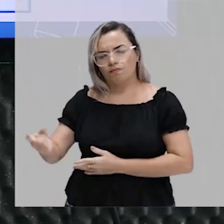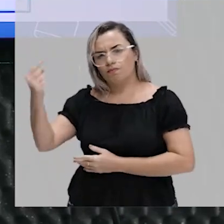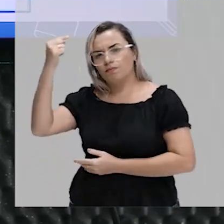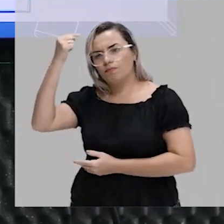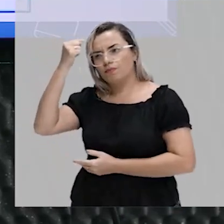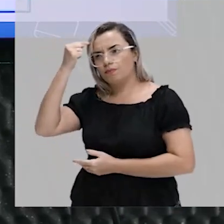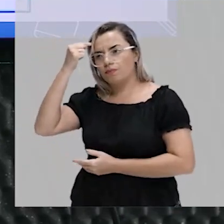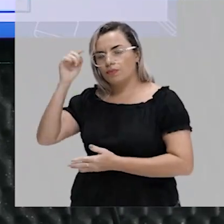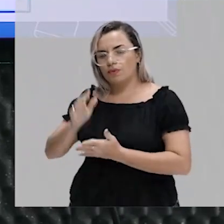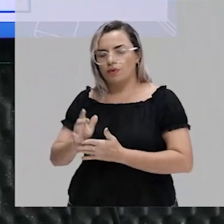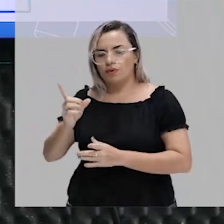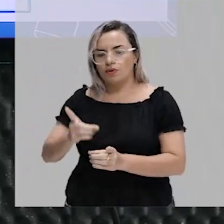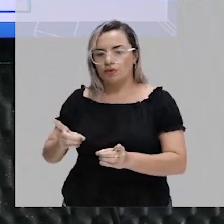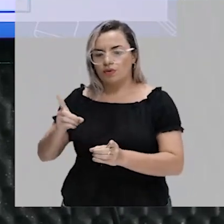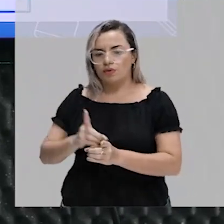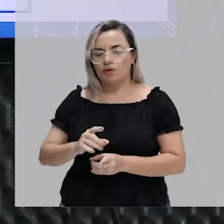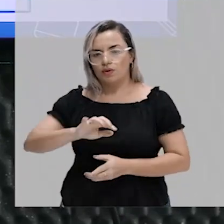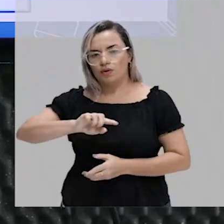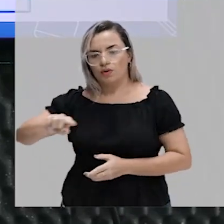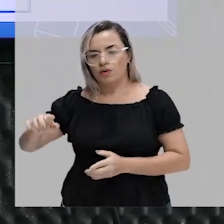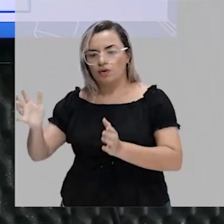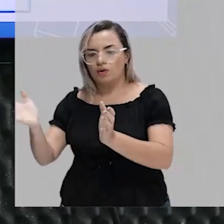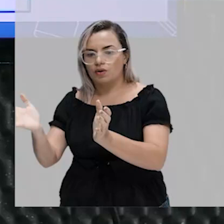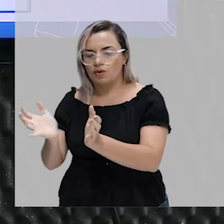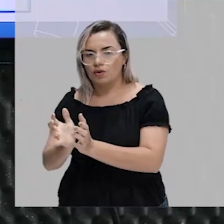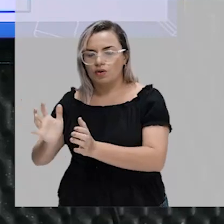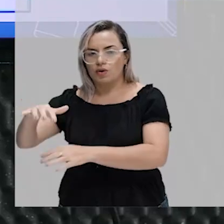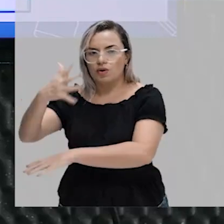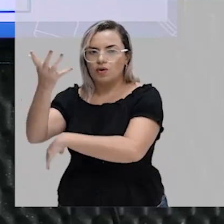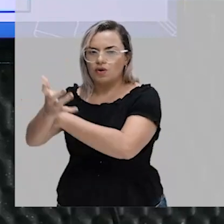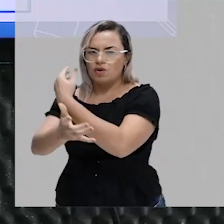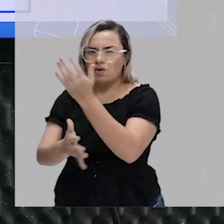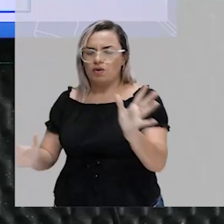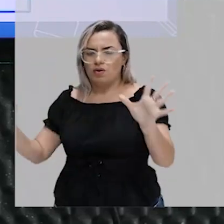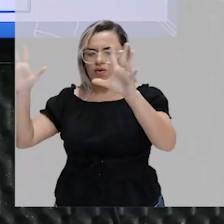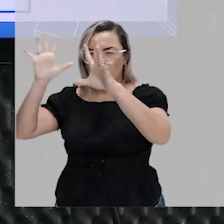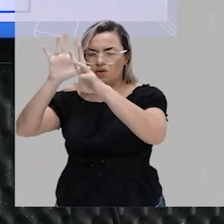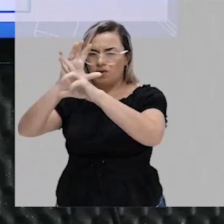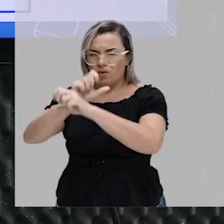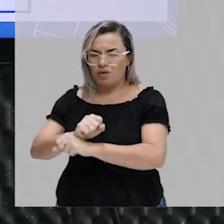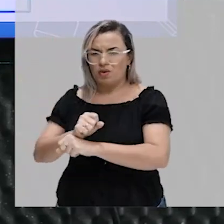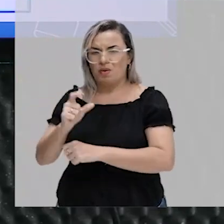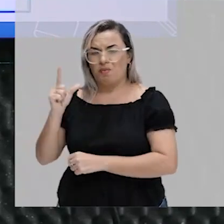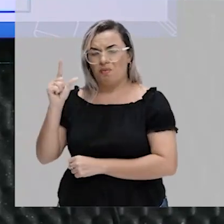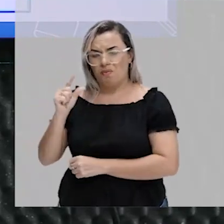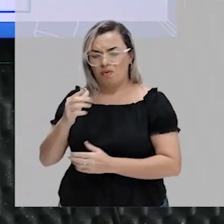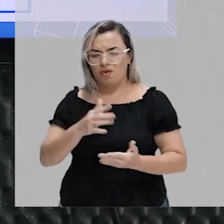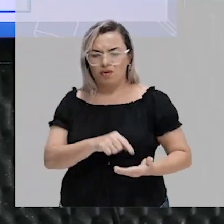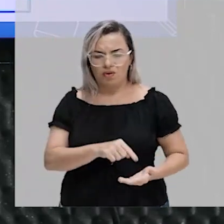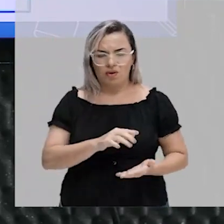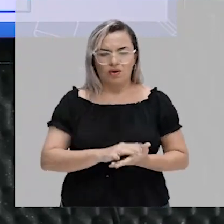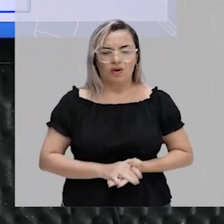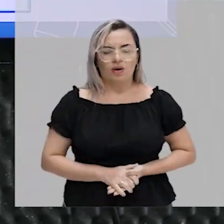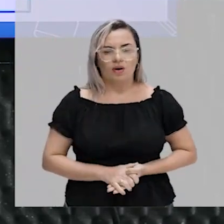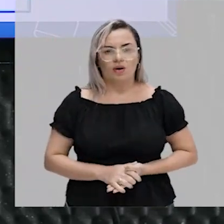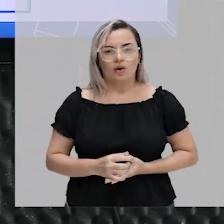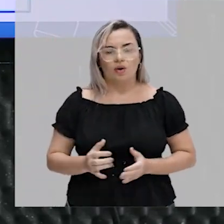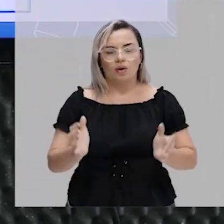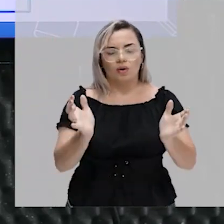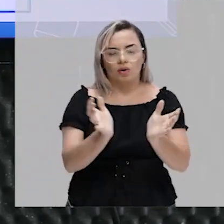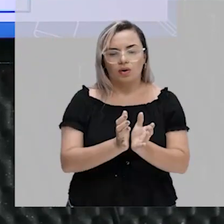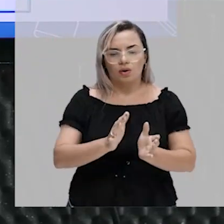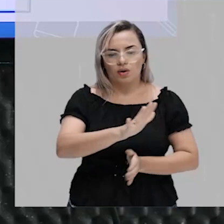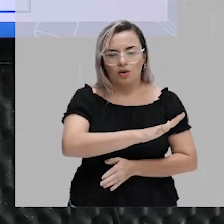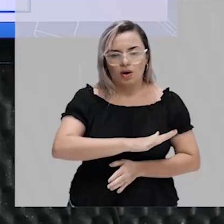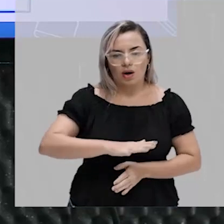ambiente aqui, eu vou encontrar florestas, um ambiente mais escuro, né? Menos iluminado. Já nesse outro ambiente eu vou ter aqui um